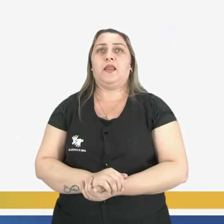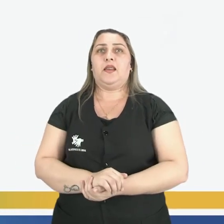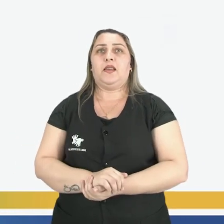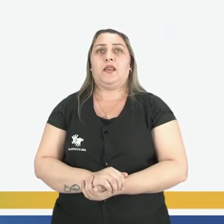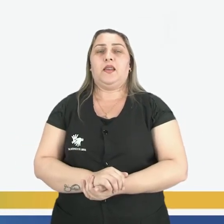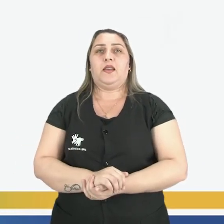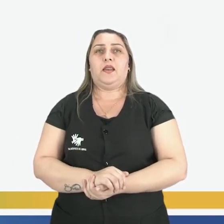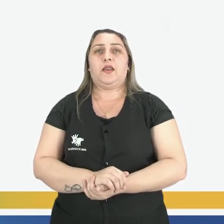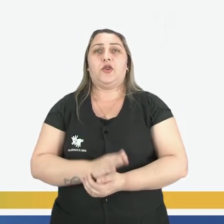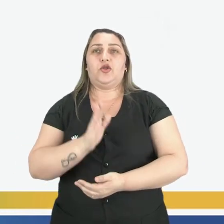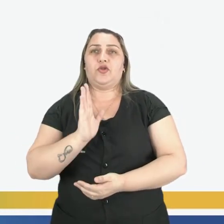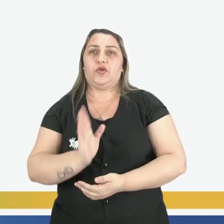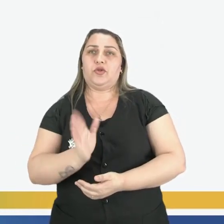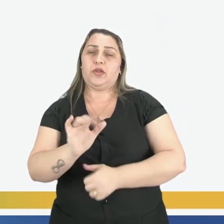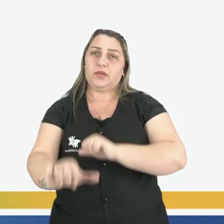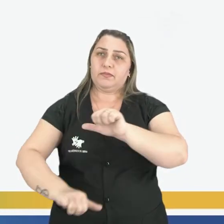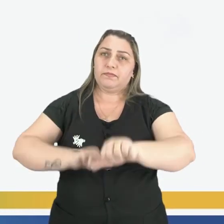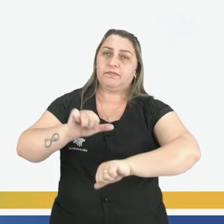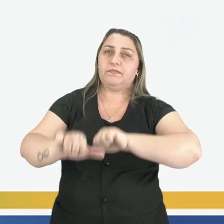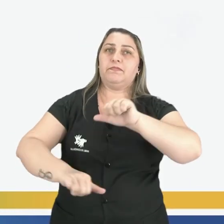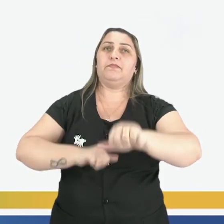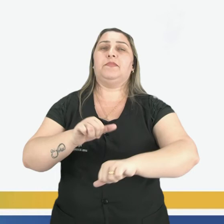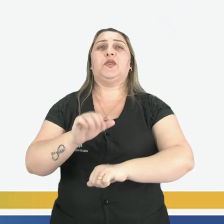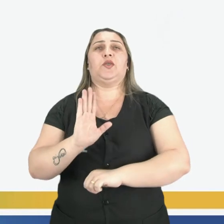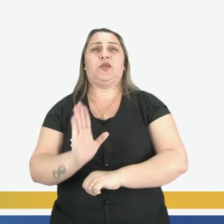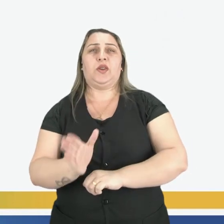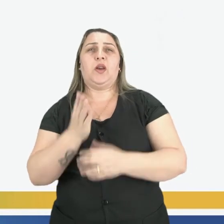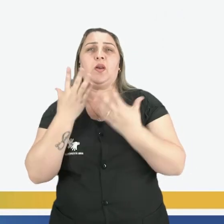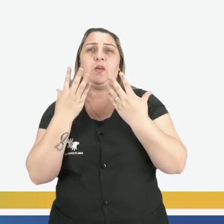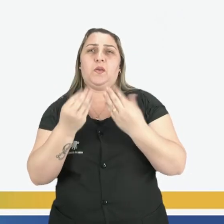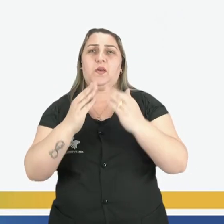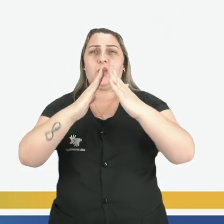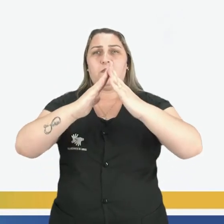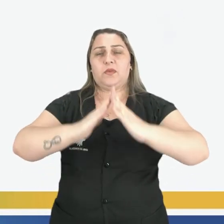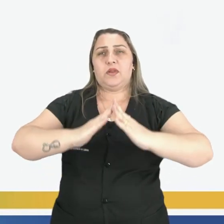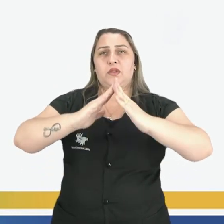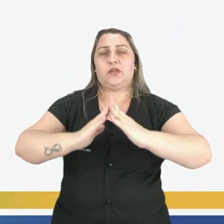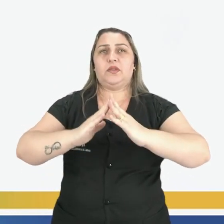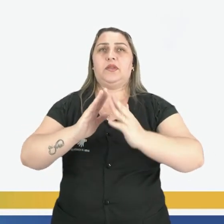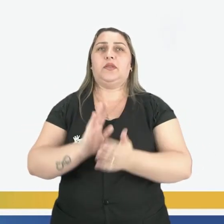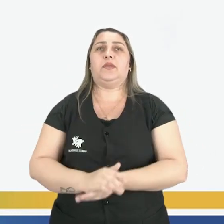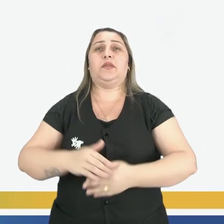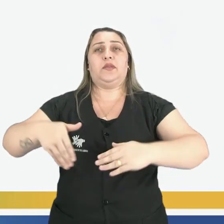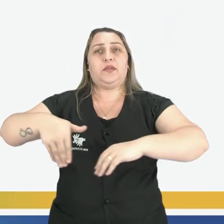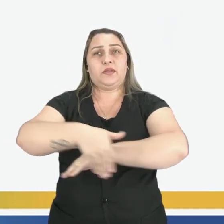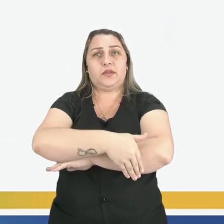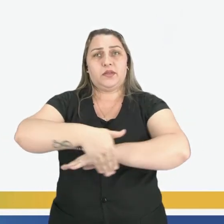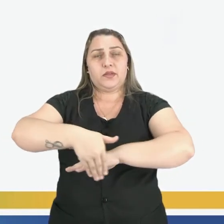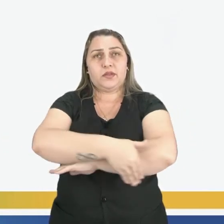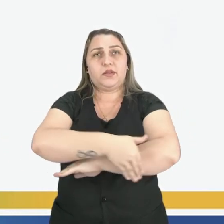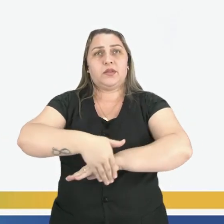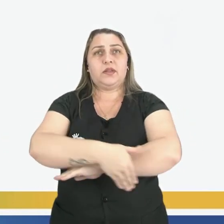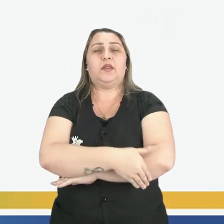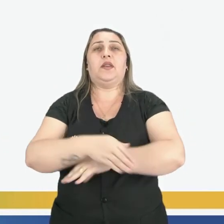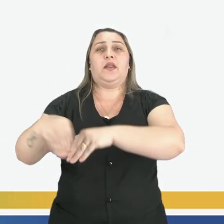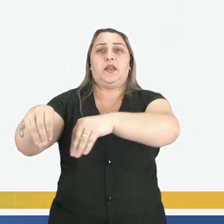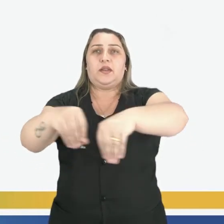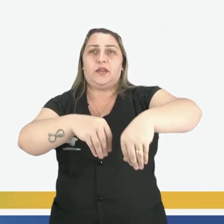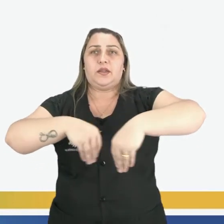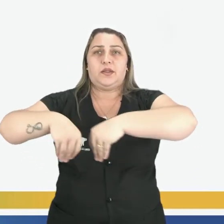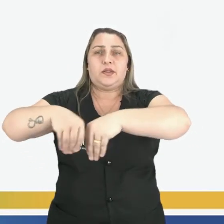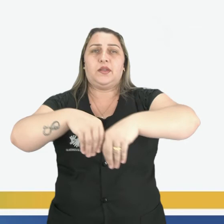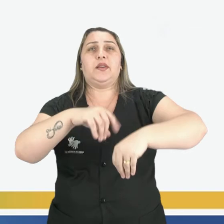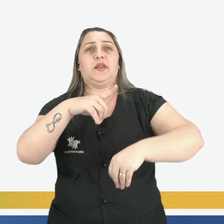inicial, ela já está transformada. Já tem bastante moradias, a estrada aí é de